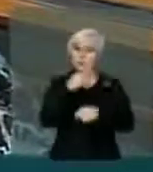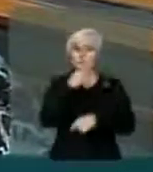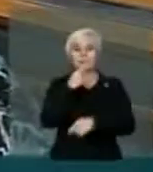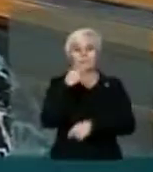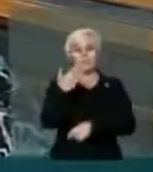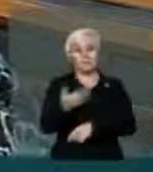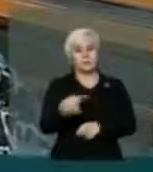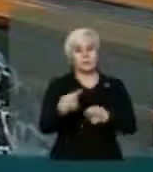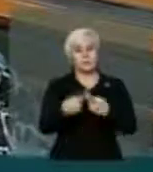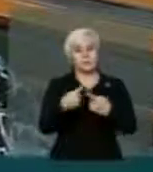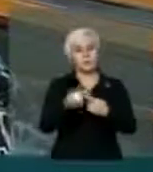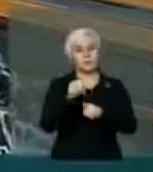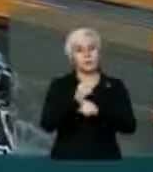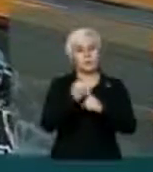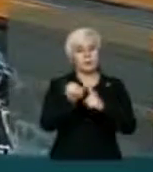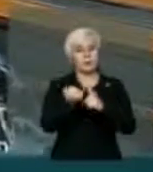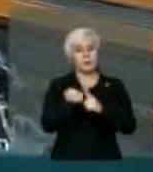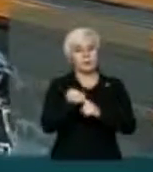a sociedade é